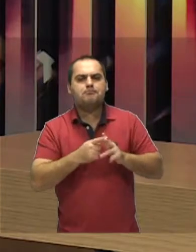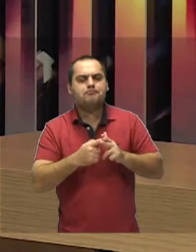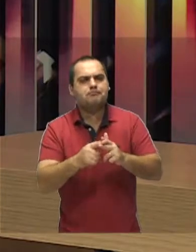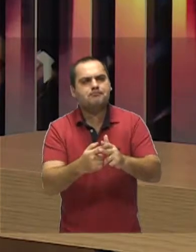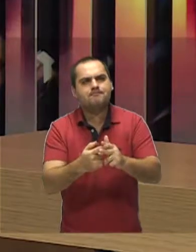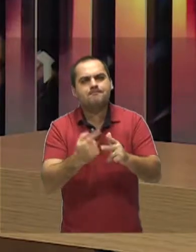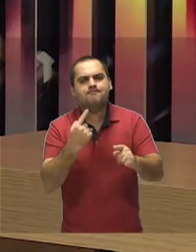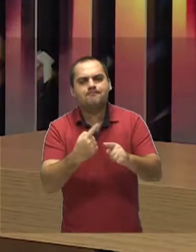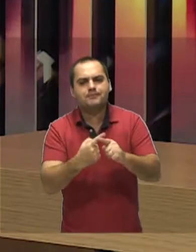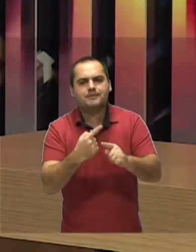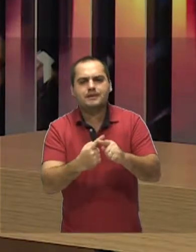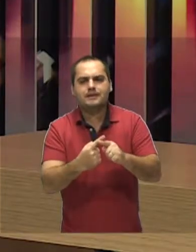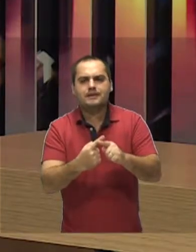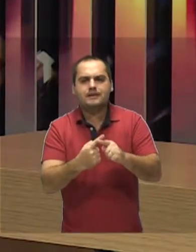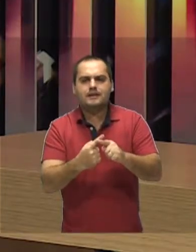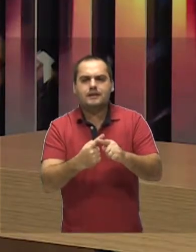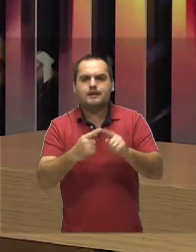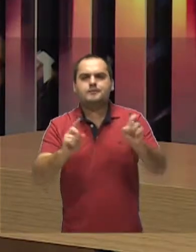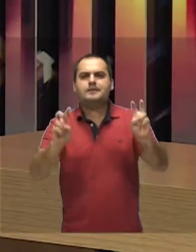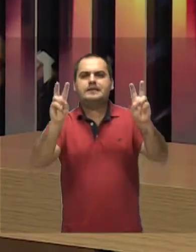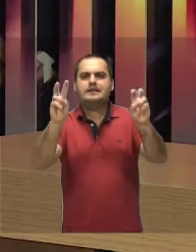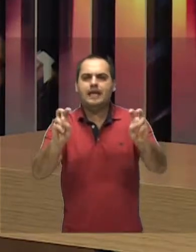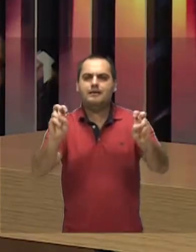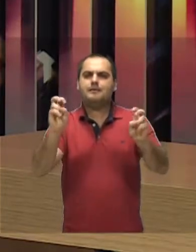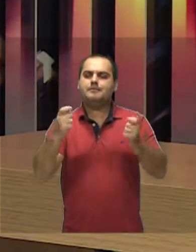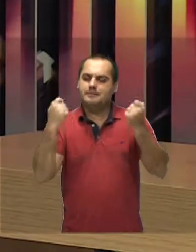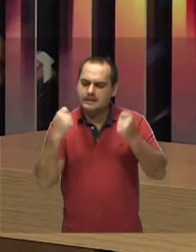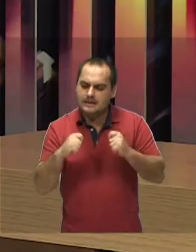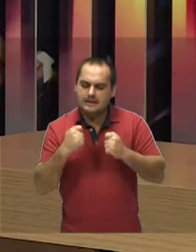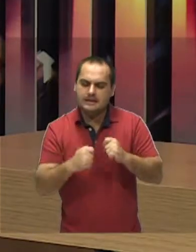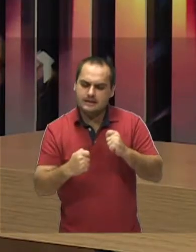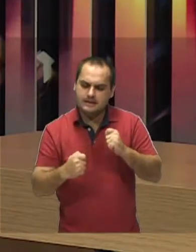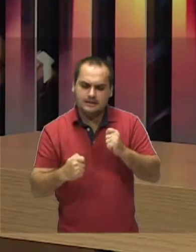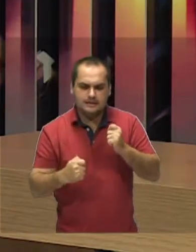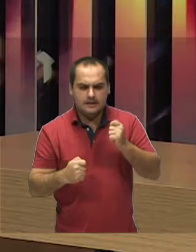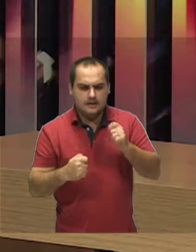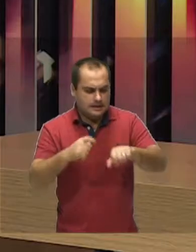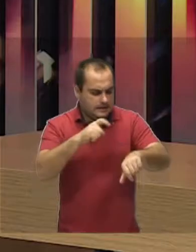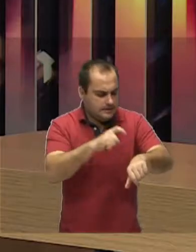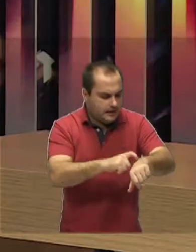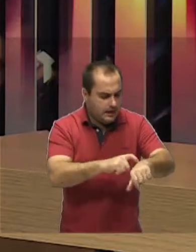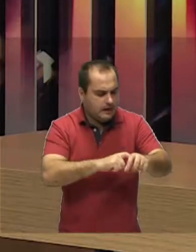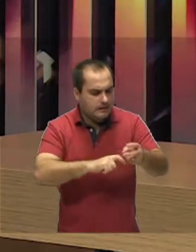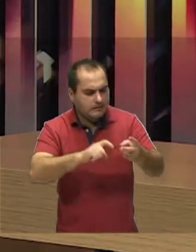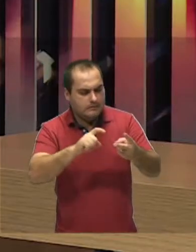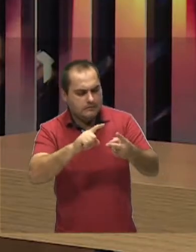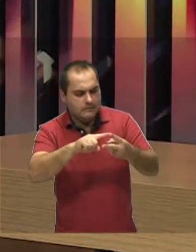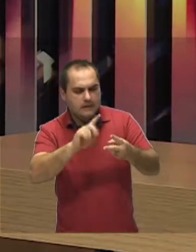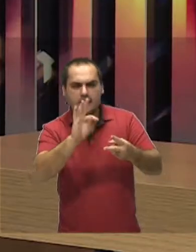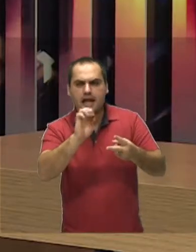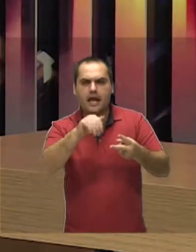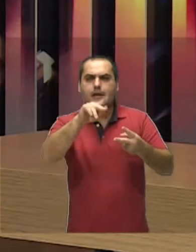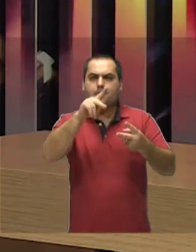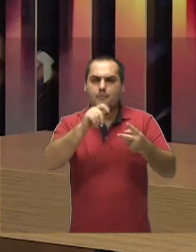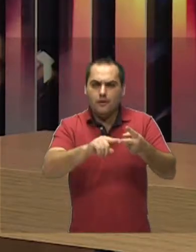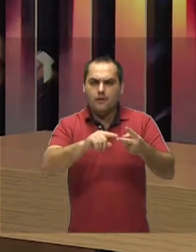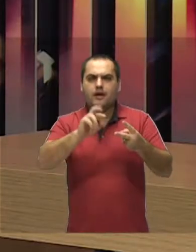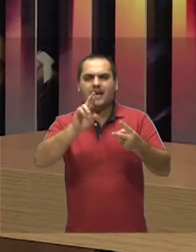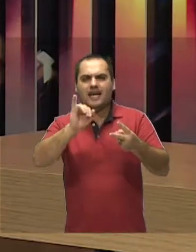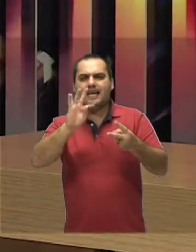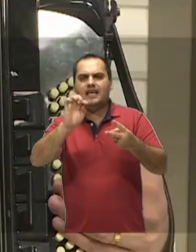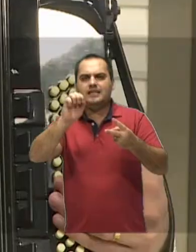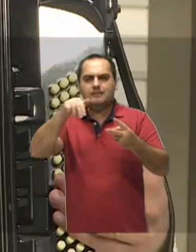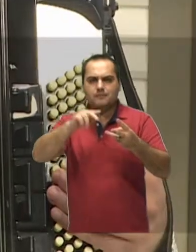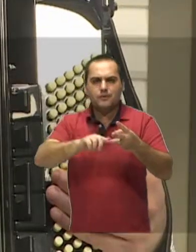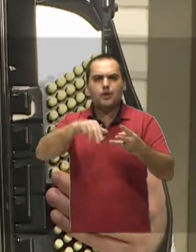onde o tema tem que ser desenvolvido a partir de tempos, de ritmo, de nota, sem uma letra? Como é